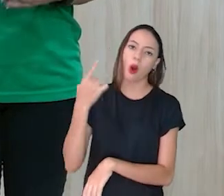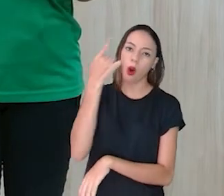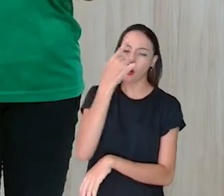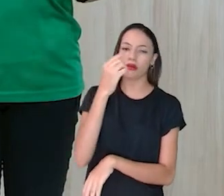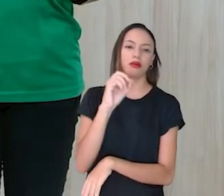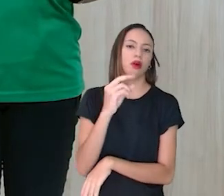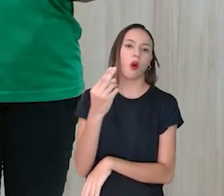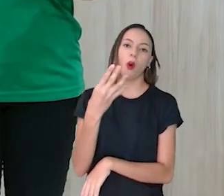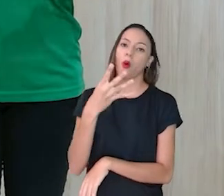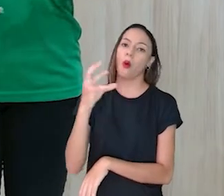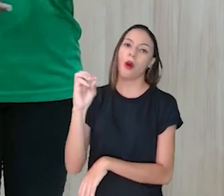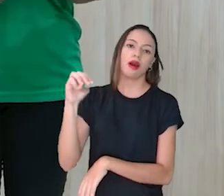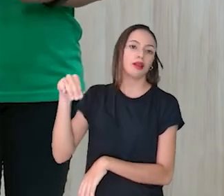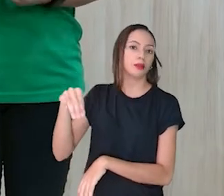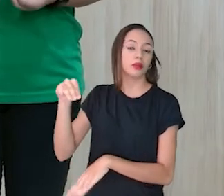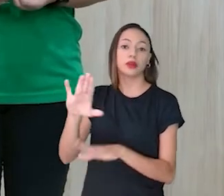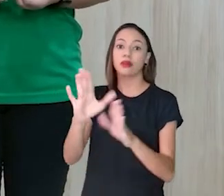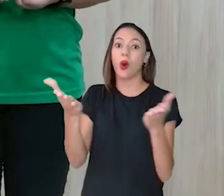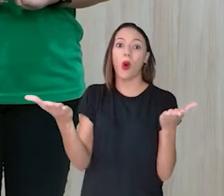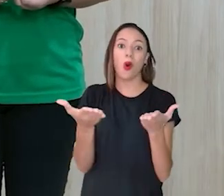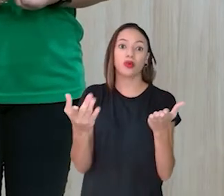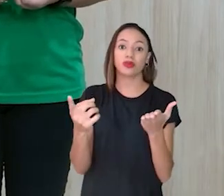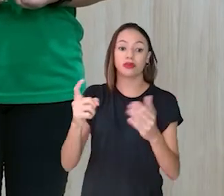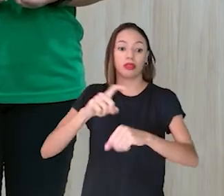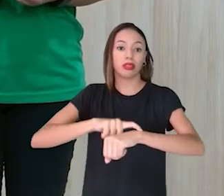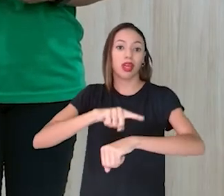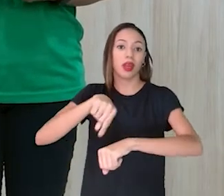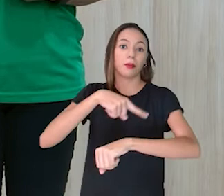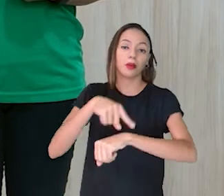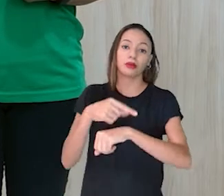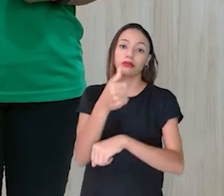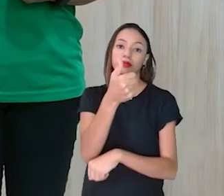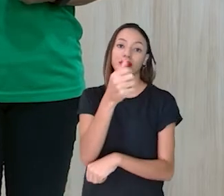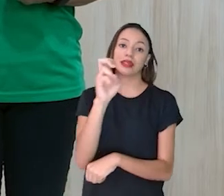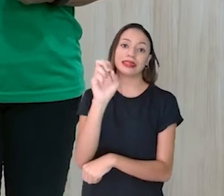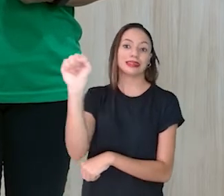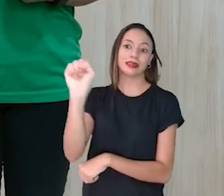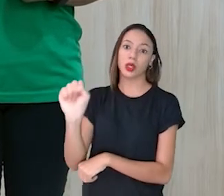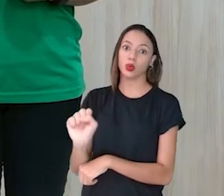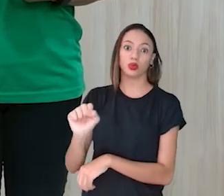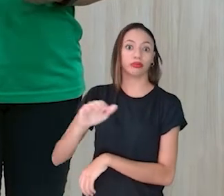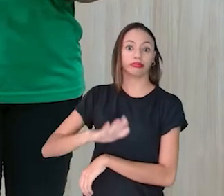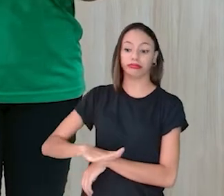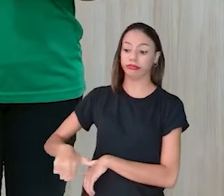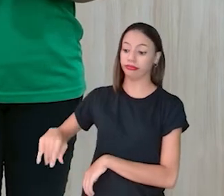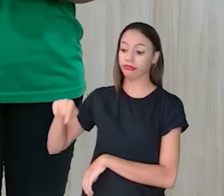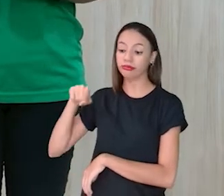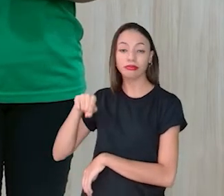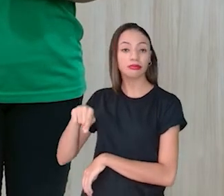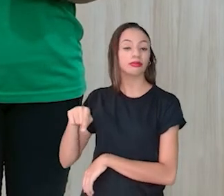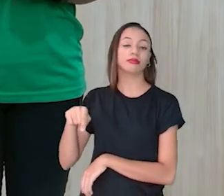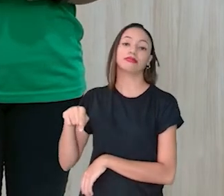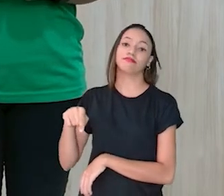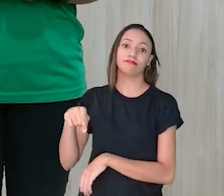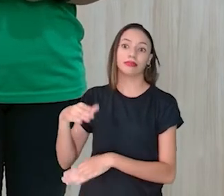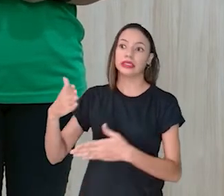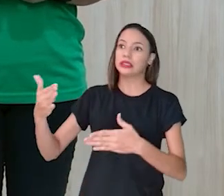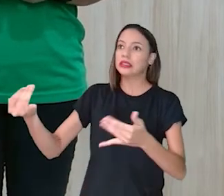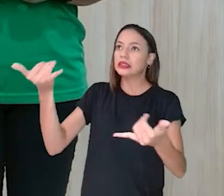minutos, hoje 15 segundos. Então, essa criança está recebendo